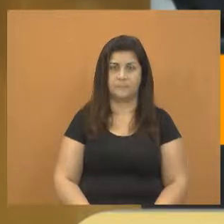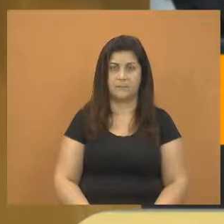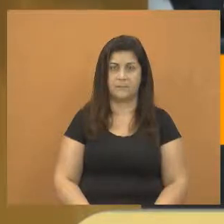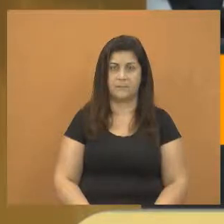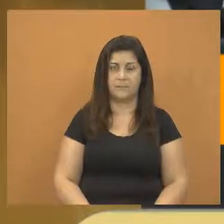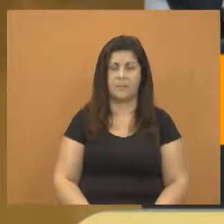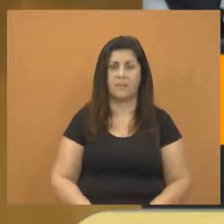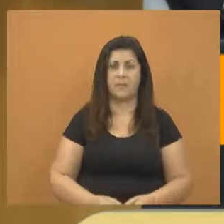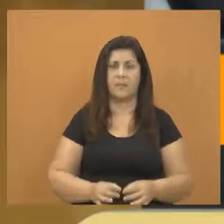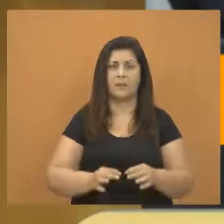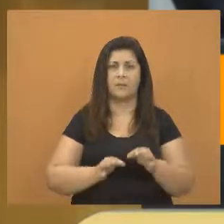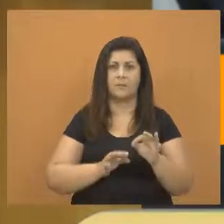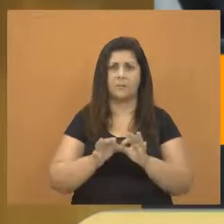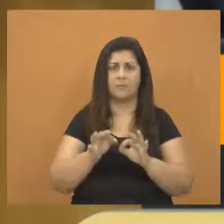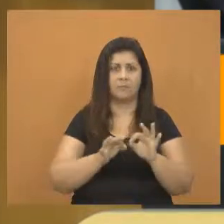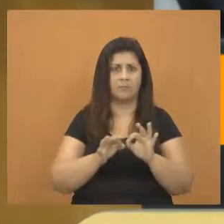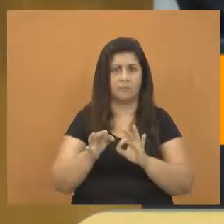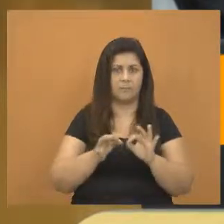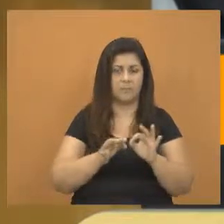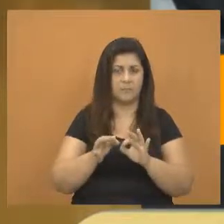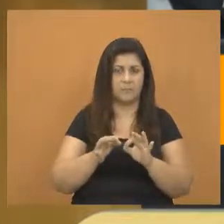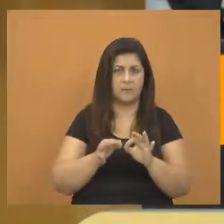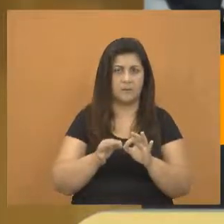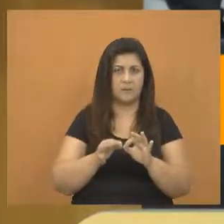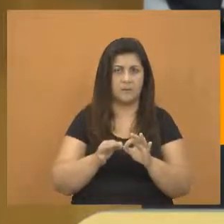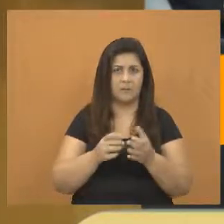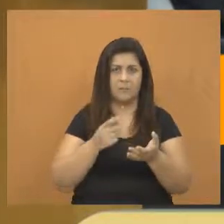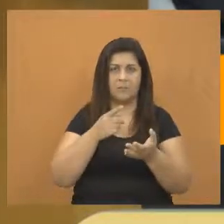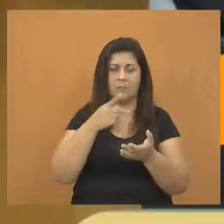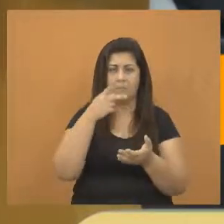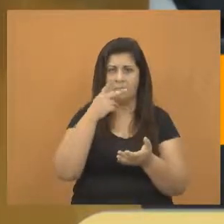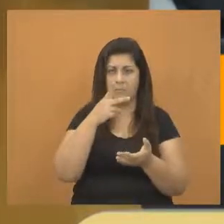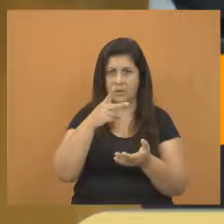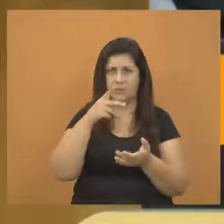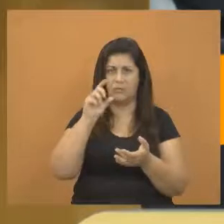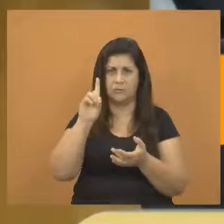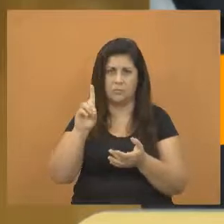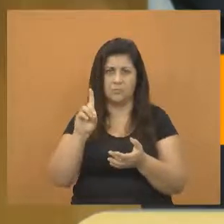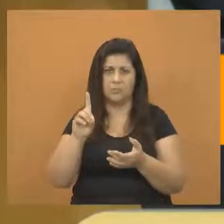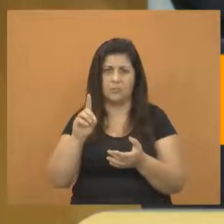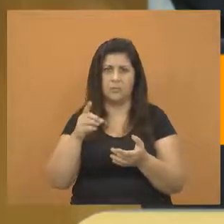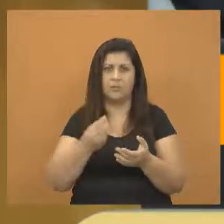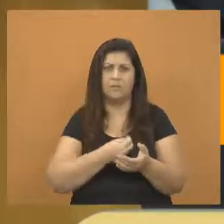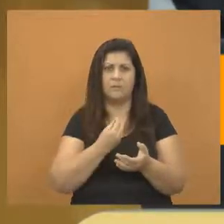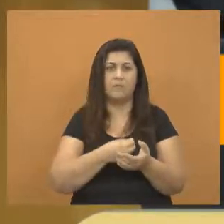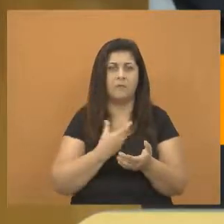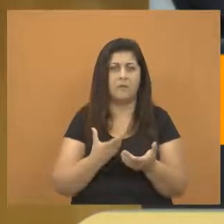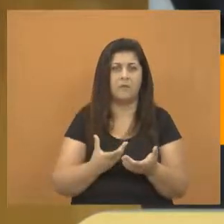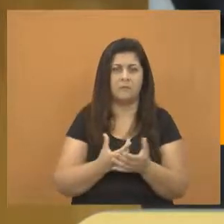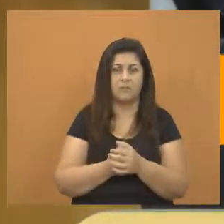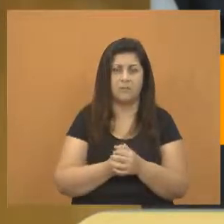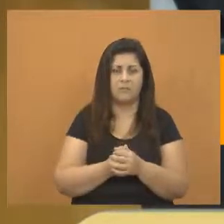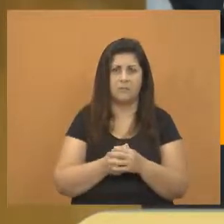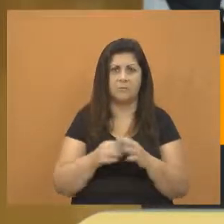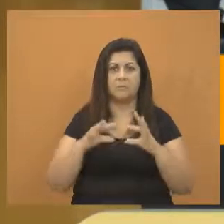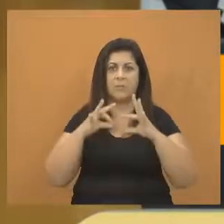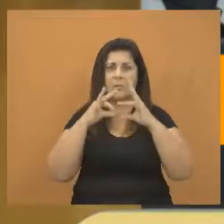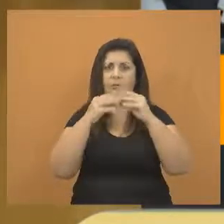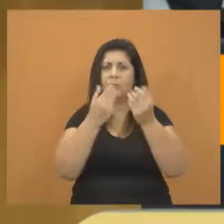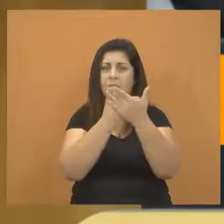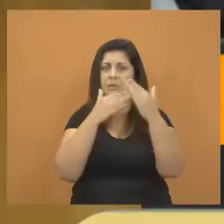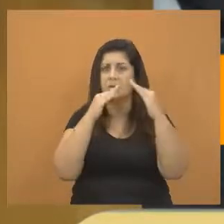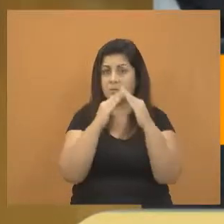Recomposição de mata ciliar, plano diretor do viveiro, educação ambiental, todas as